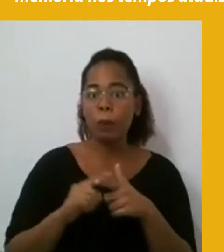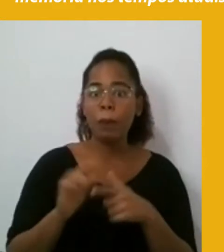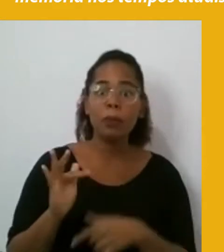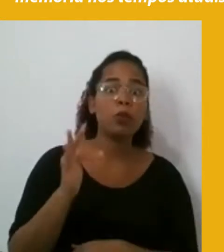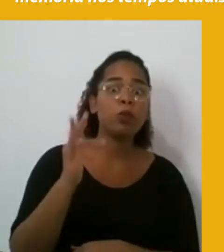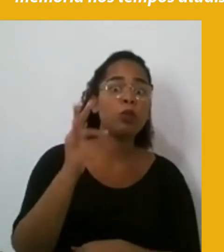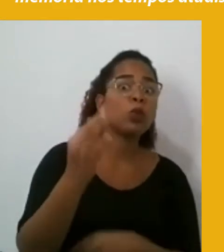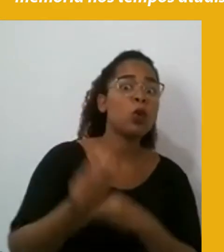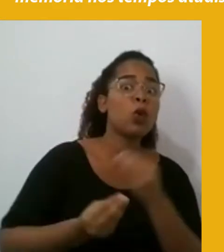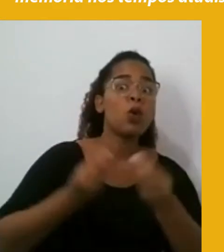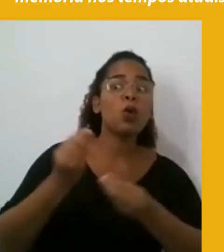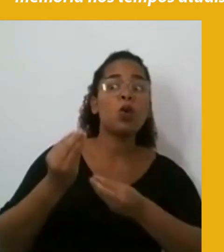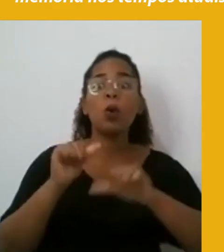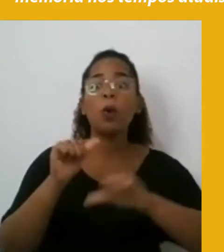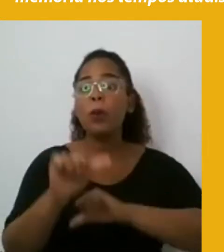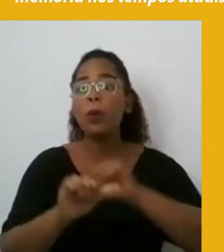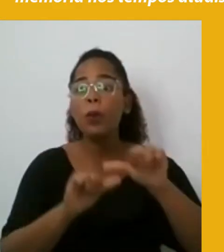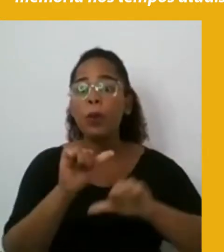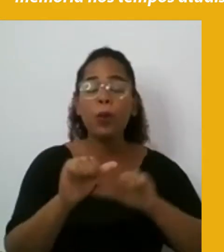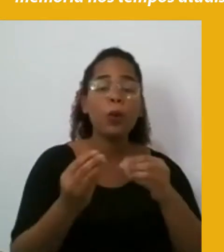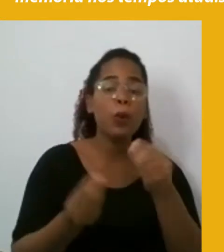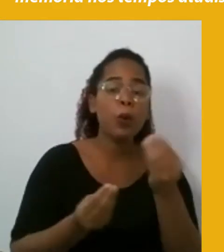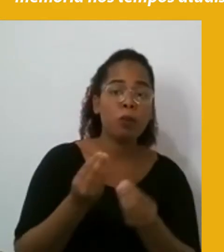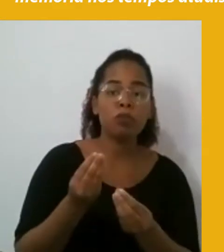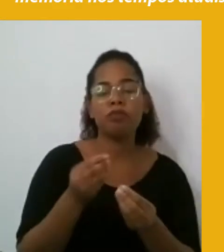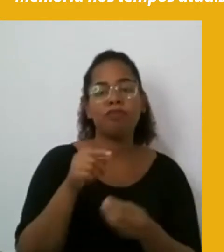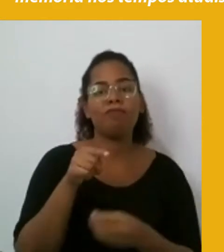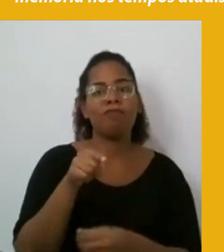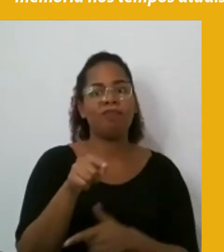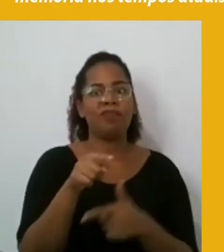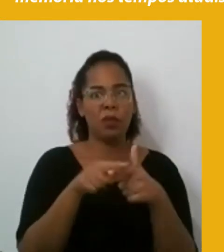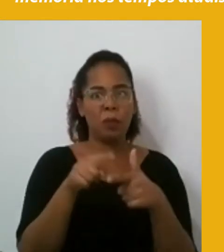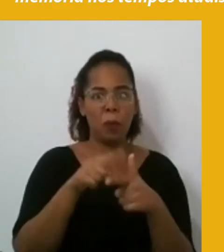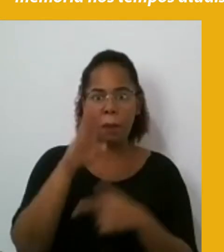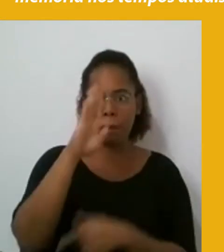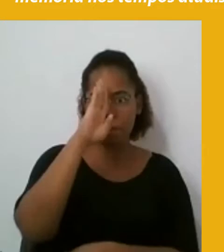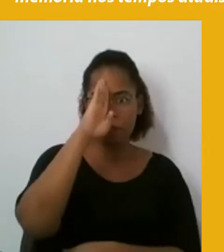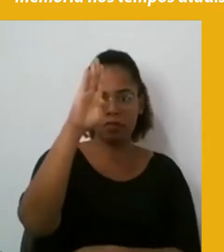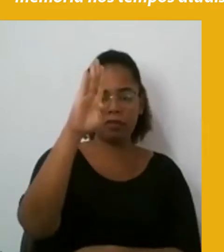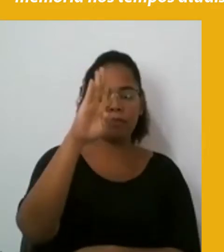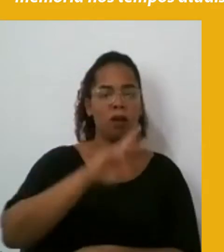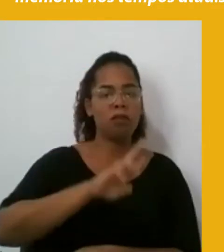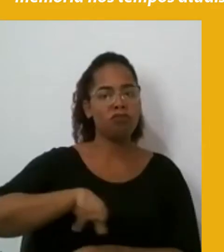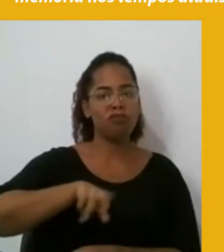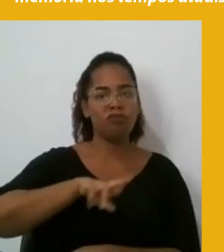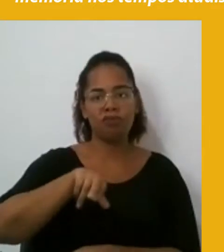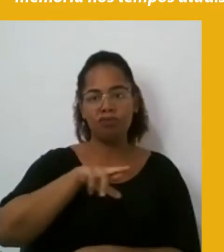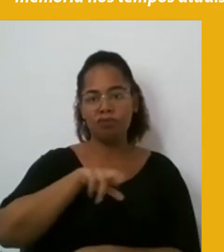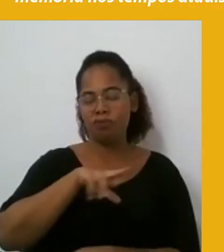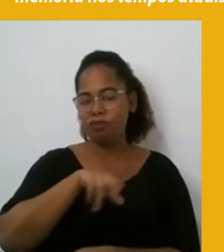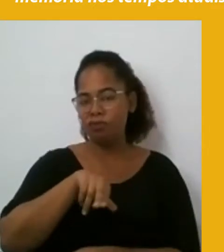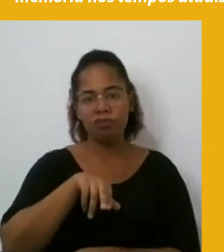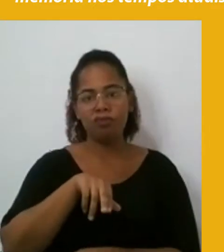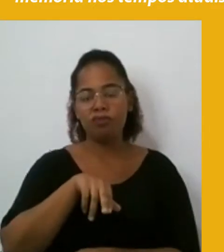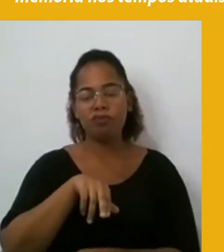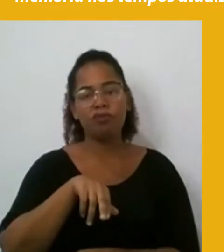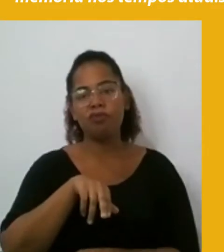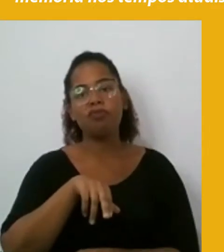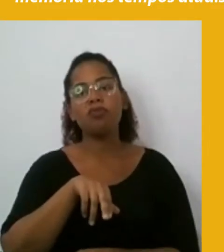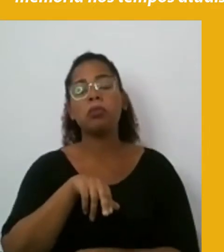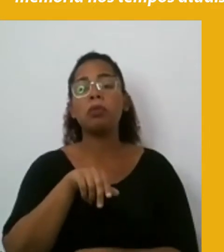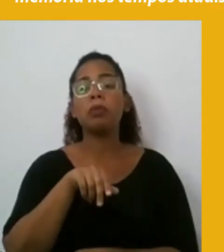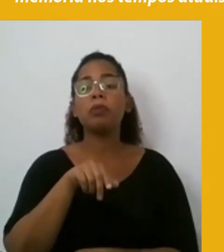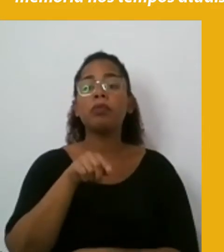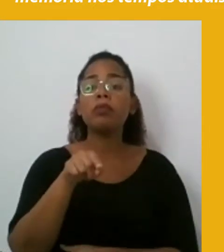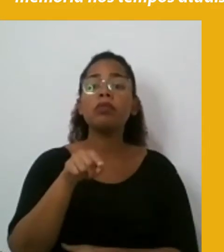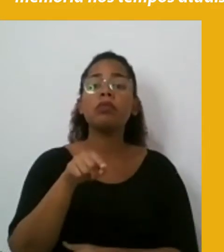exposições virtuais. Não é esse o problema. Este é um problema, sim, mas não é o grande problema, nem é o principal, não é o grande. Ele é